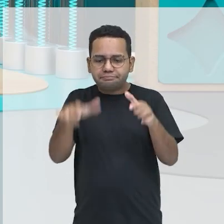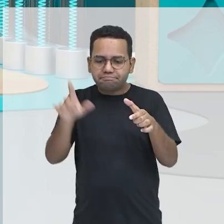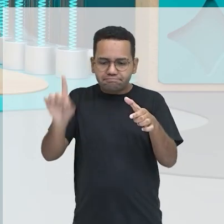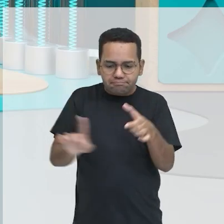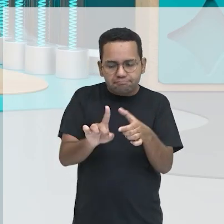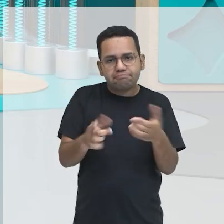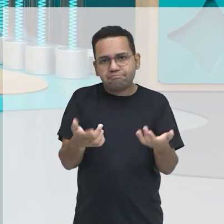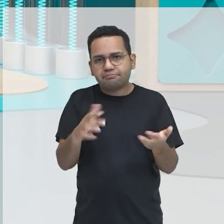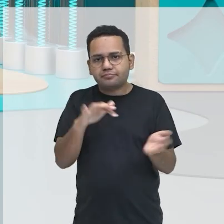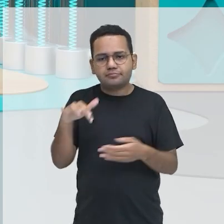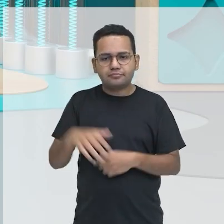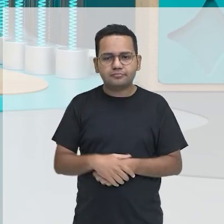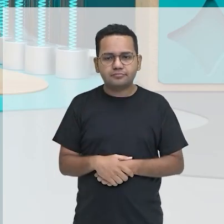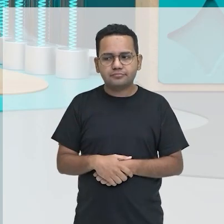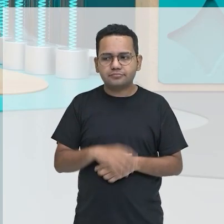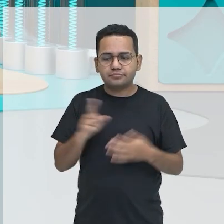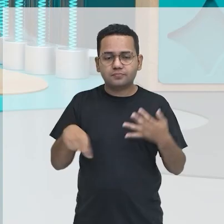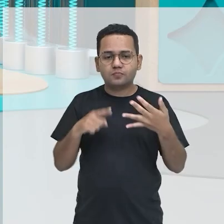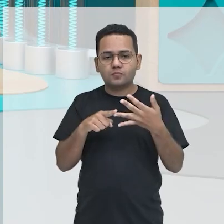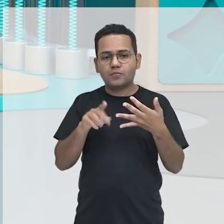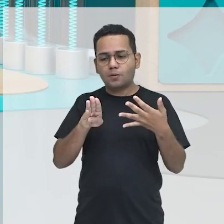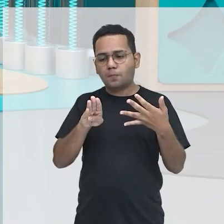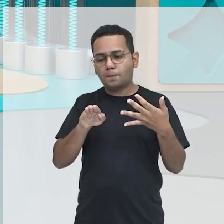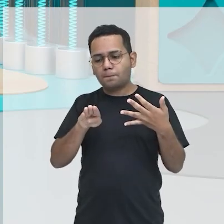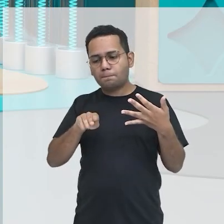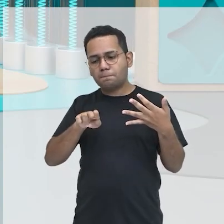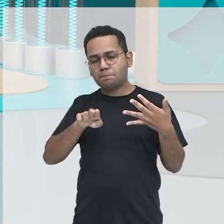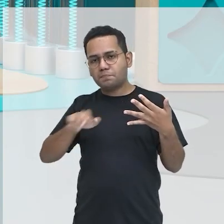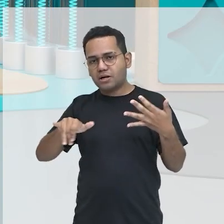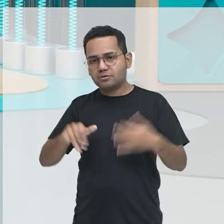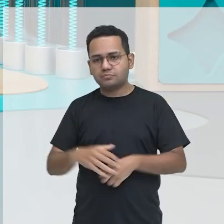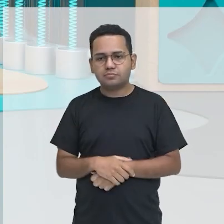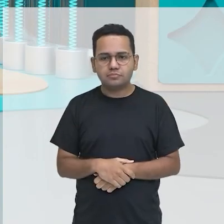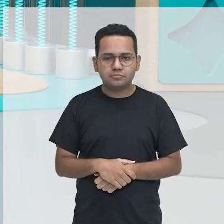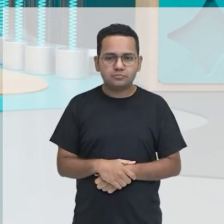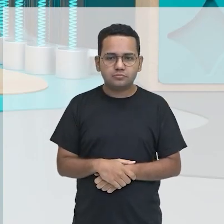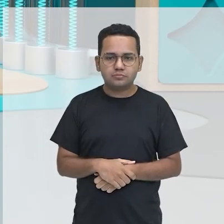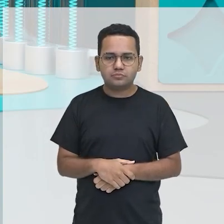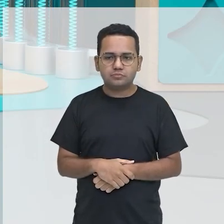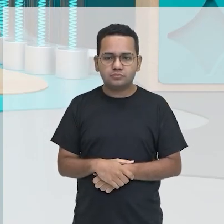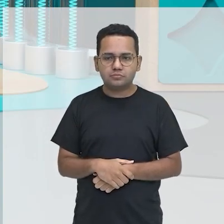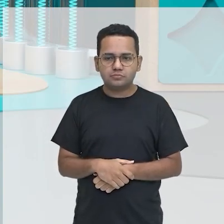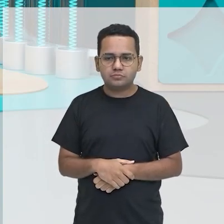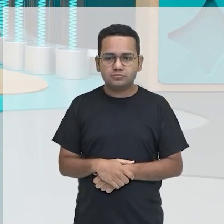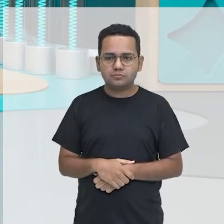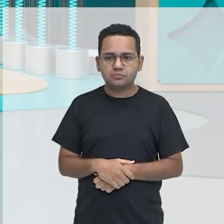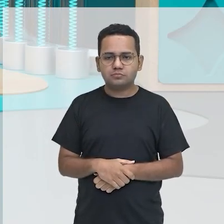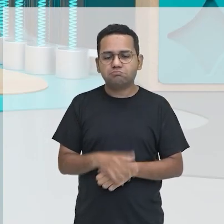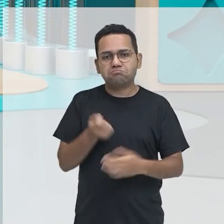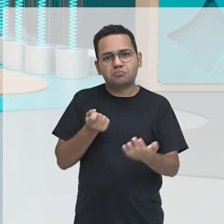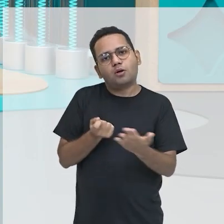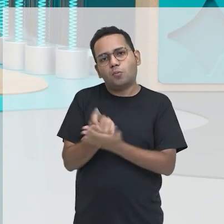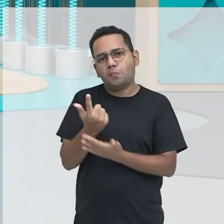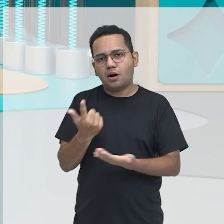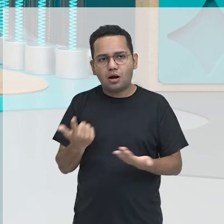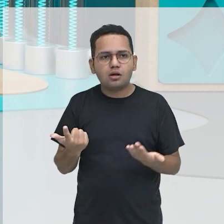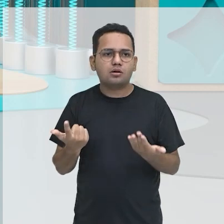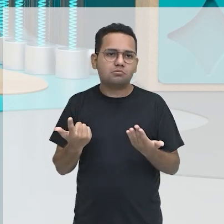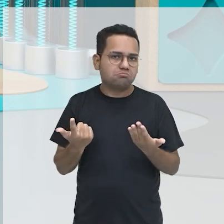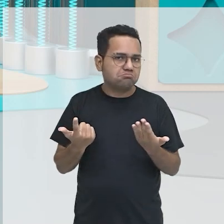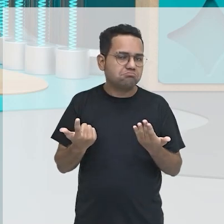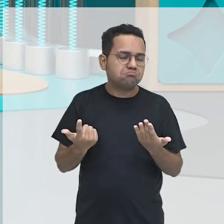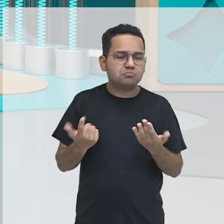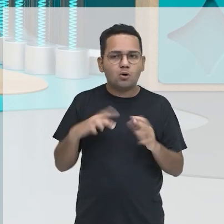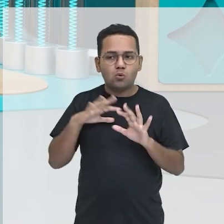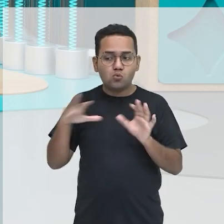exemplo. Will buy. Will, verbo auxiliar, buy, comprar. Tá? Will buy, comprarei, compraremos,